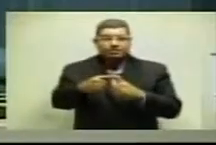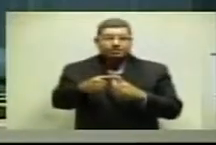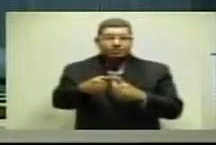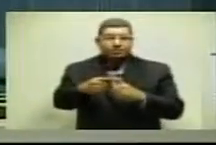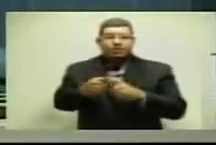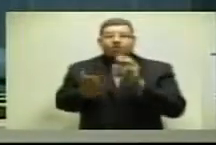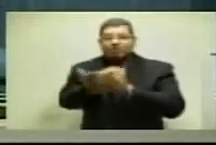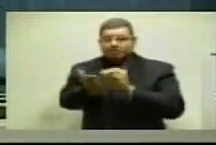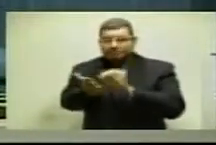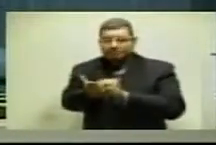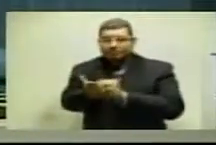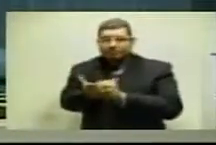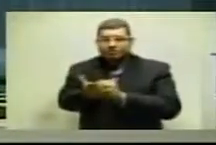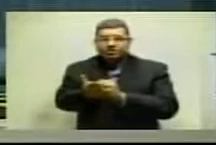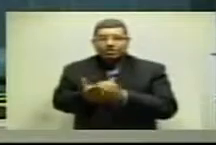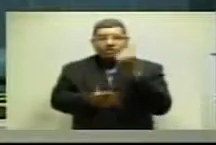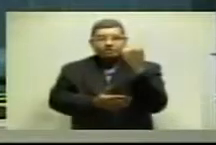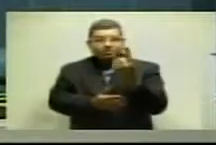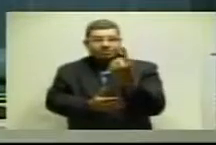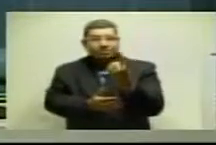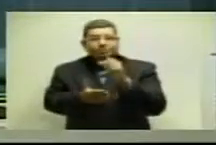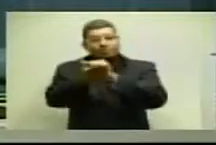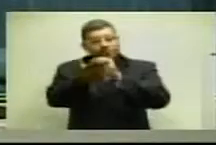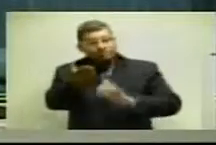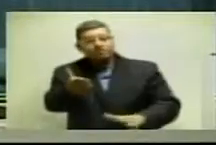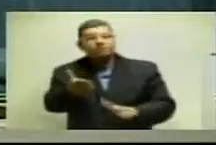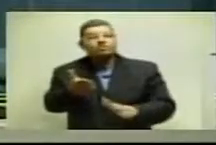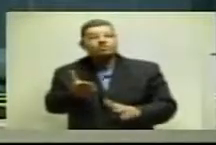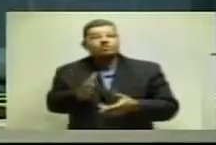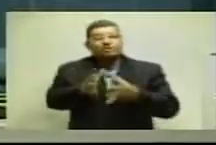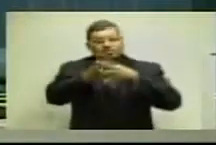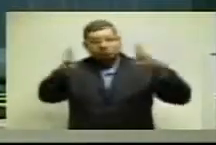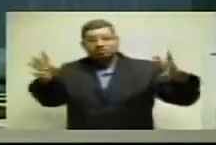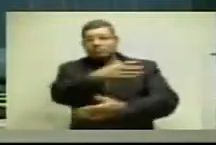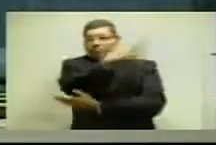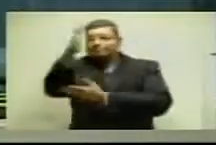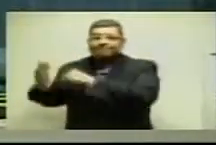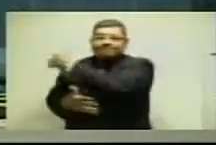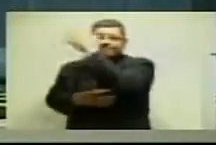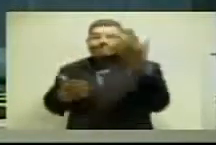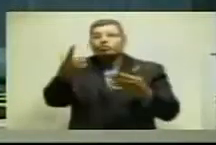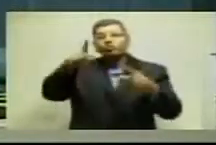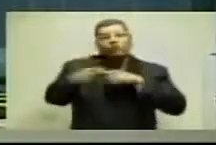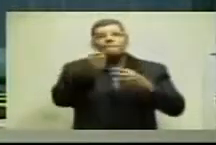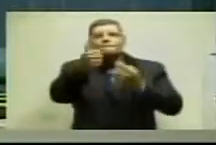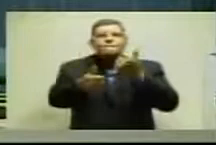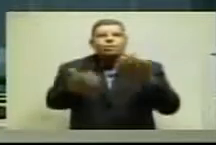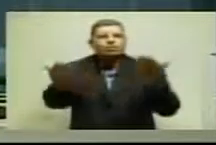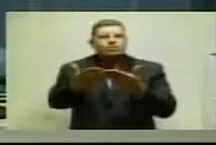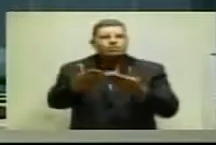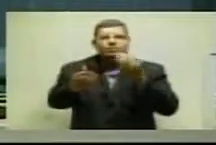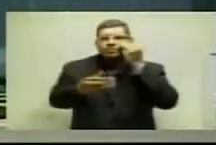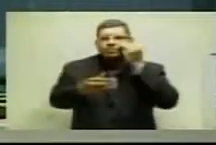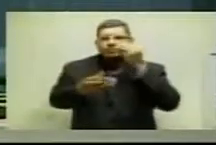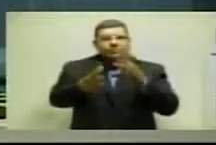na ausência de uma atividade ambientalmente sustentável ou pouco danosa do